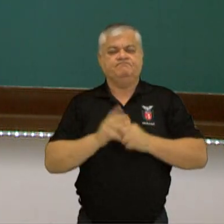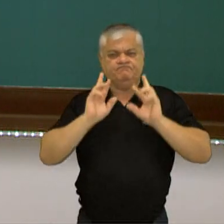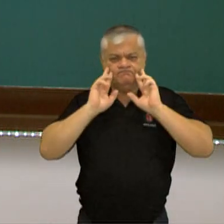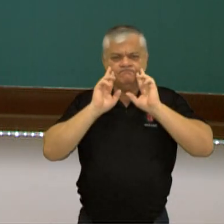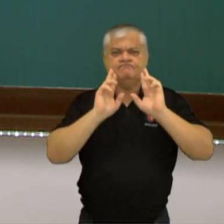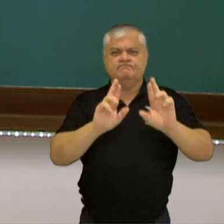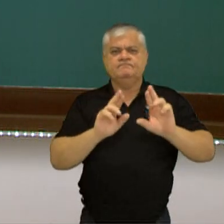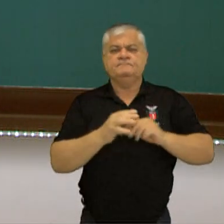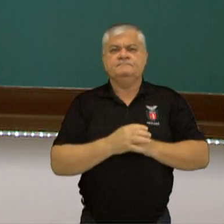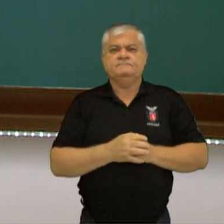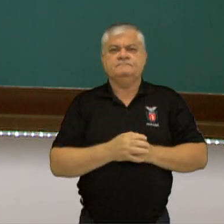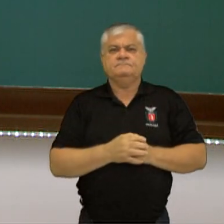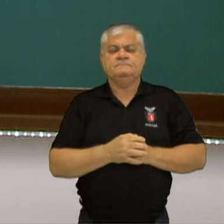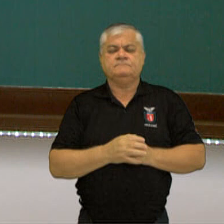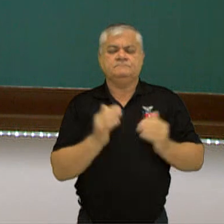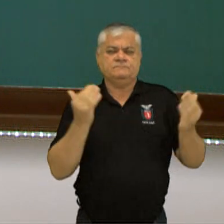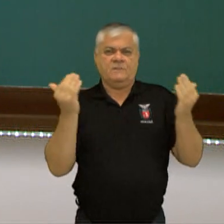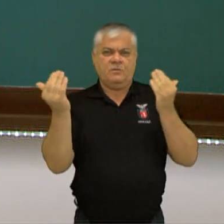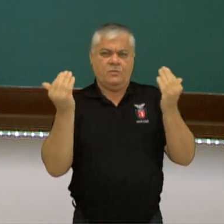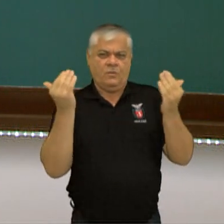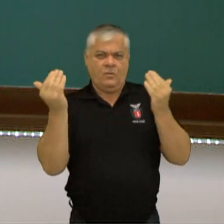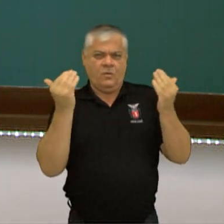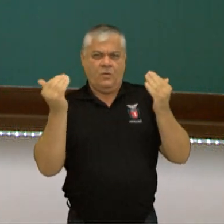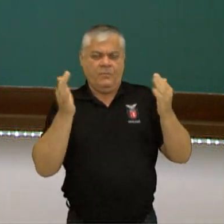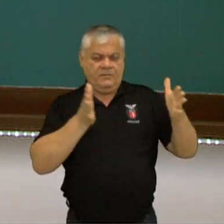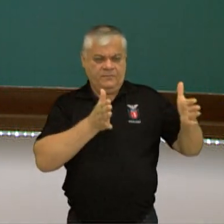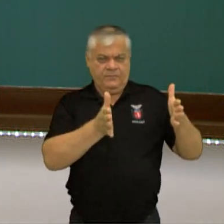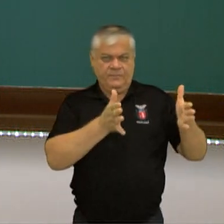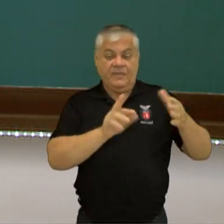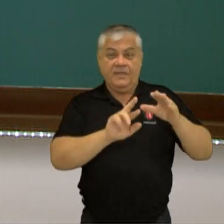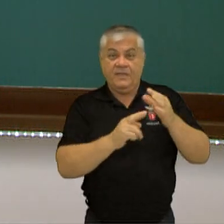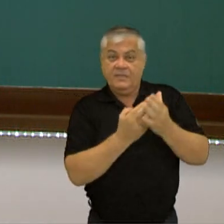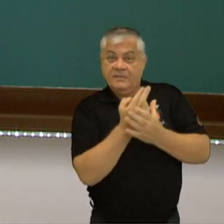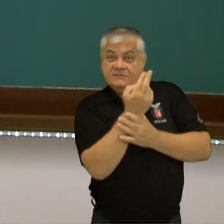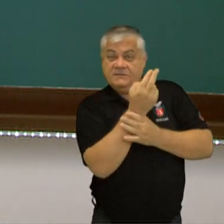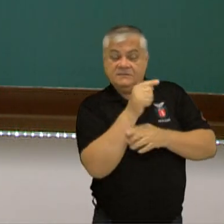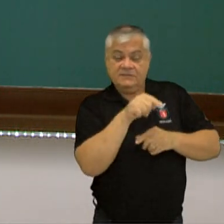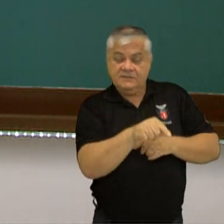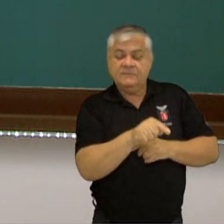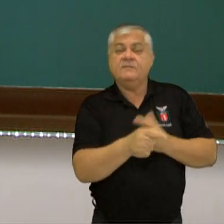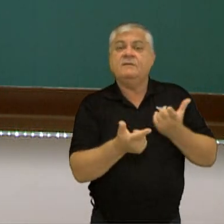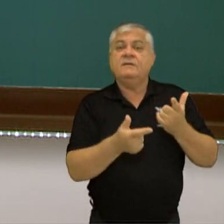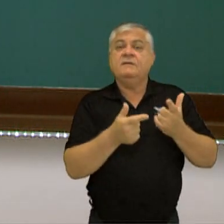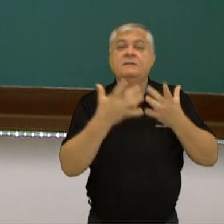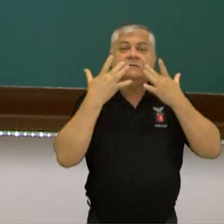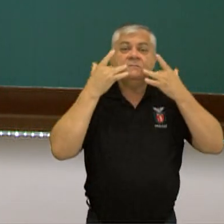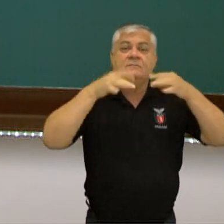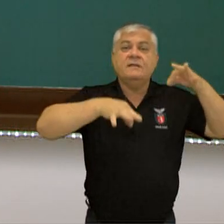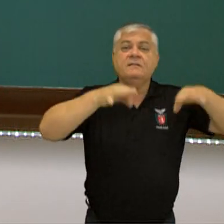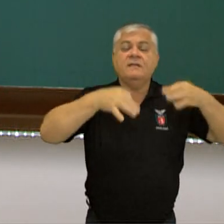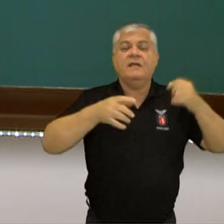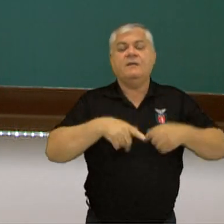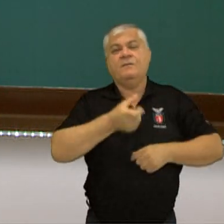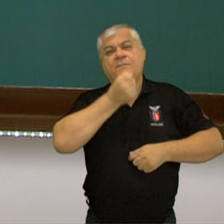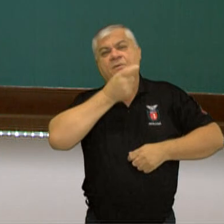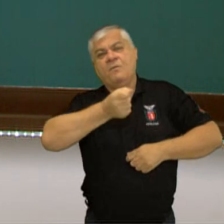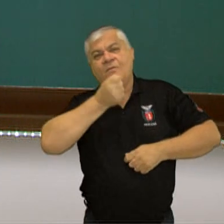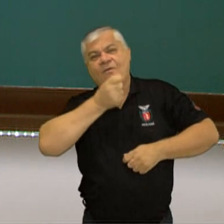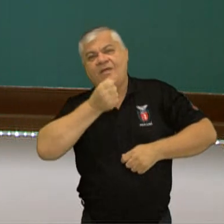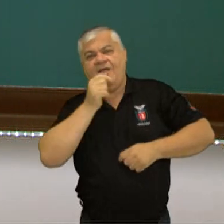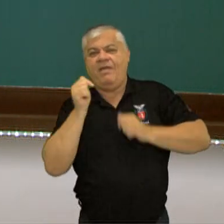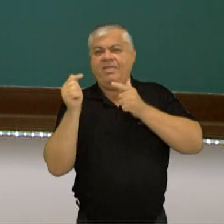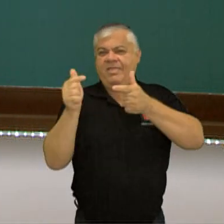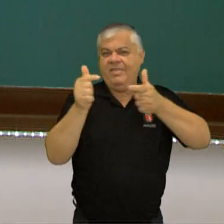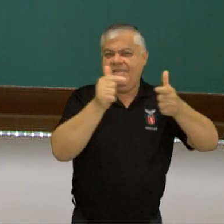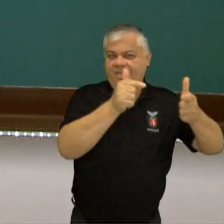respeitável, né? Analisamos aspectos do teatro da época da Renascença, conhecido espetáculo teatro popular como a comédia dell'arte,